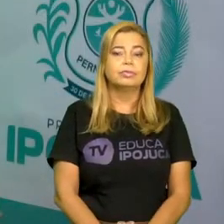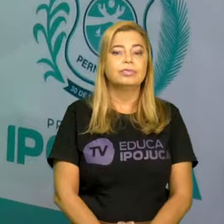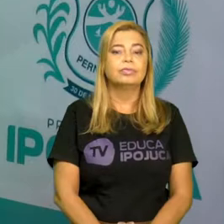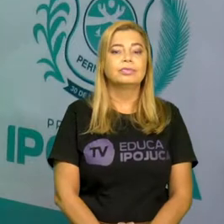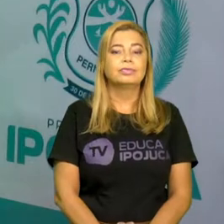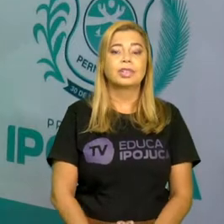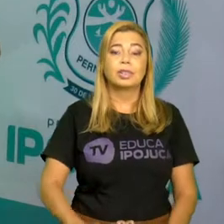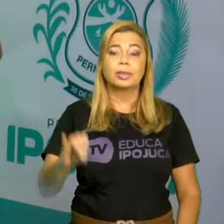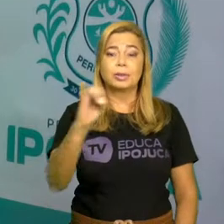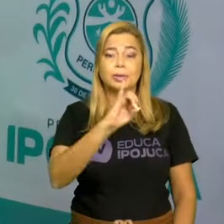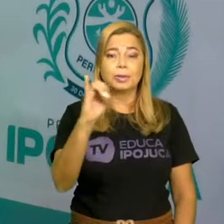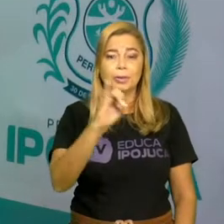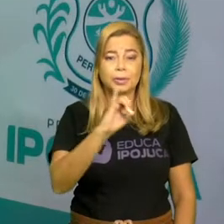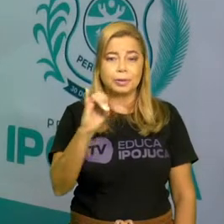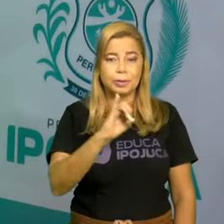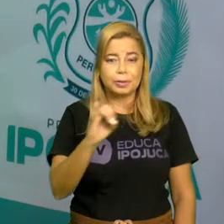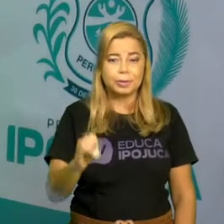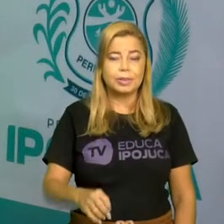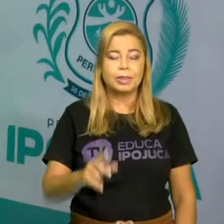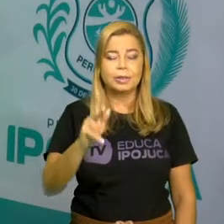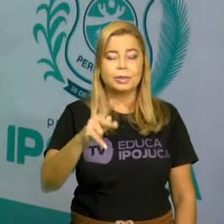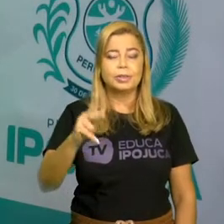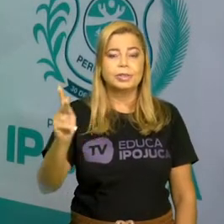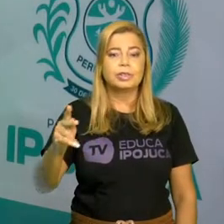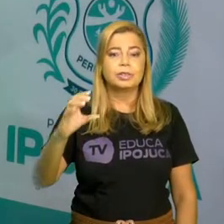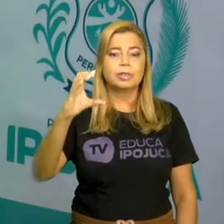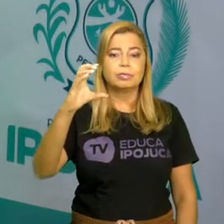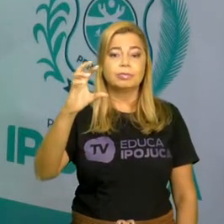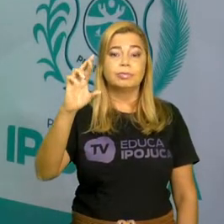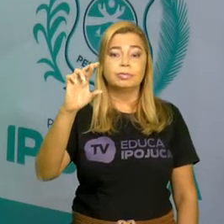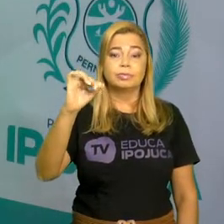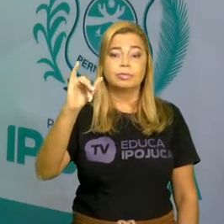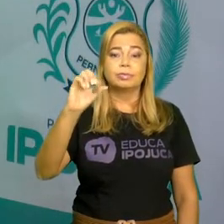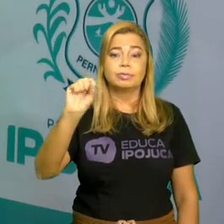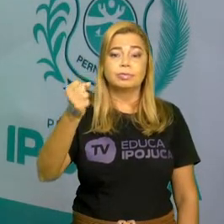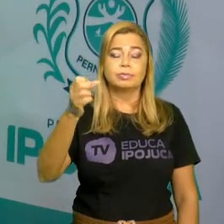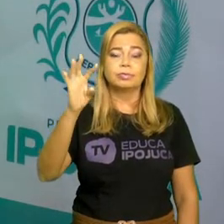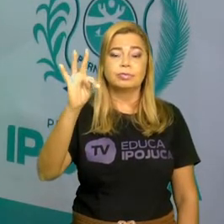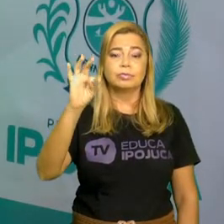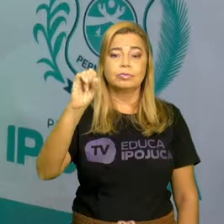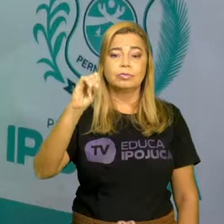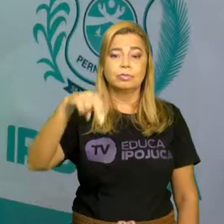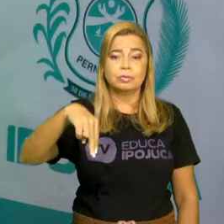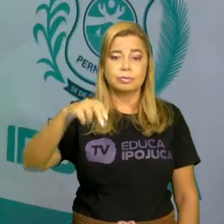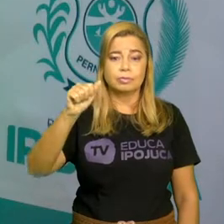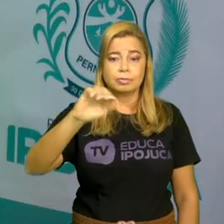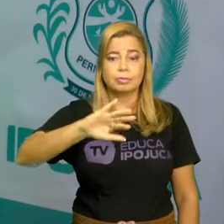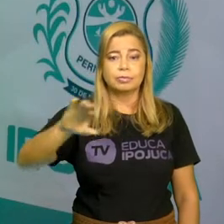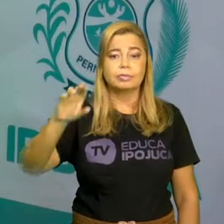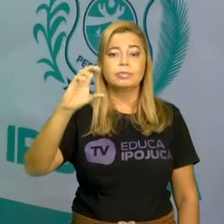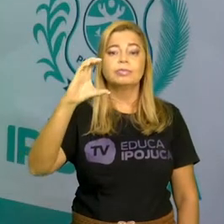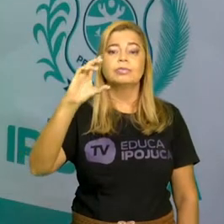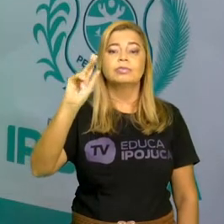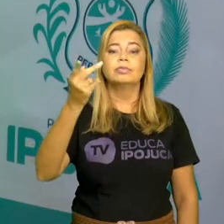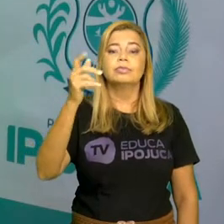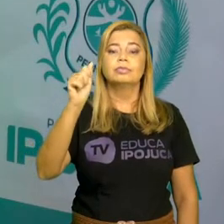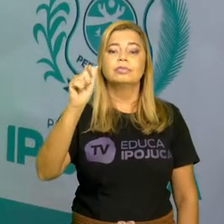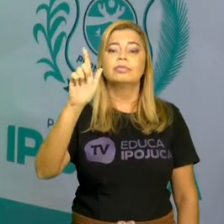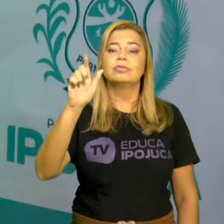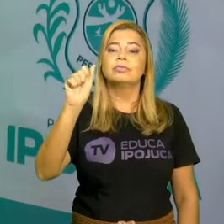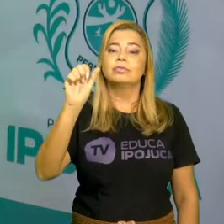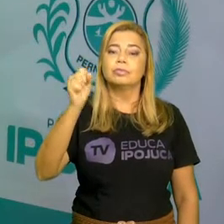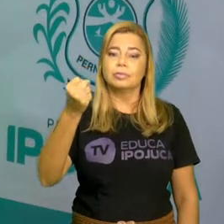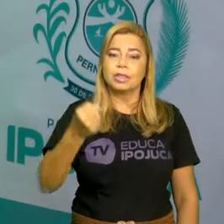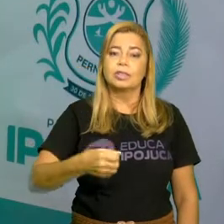Olá o meu nome é Cristina Chagas Sou professora do quarto ano E hoje nós vamos ter uma aula de